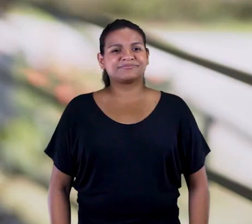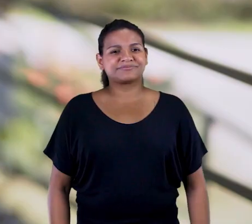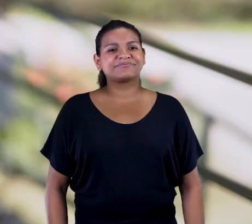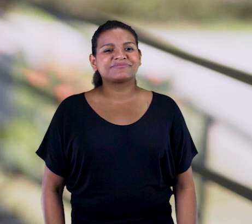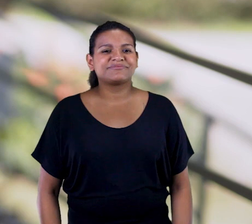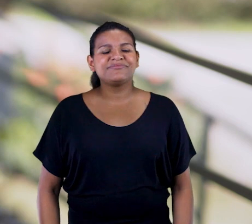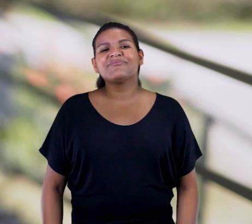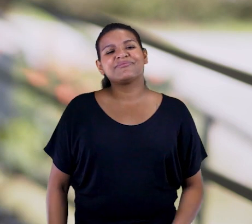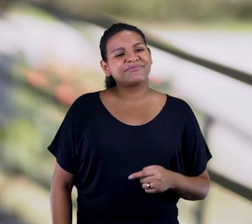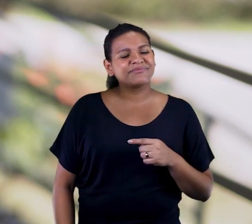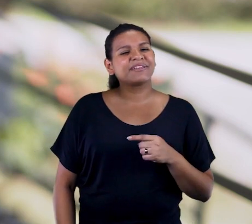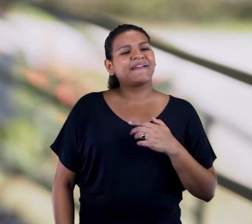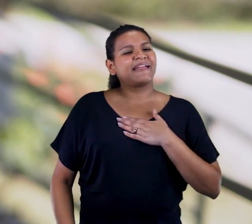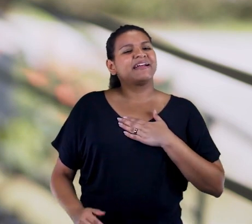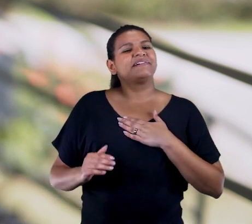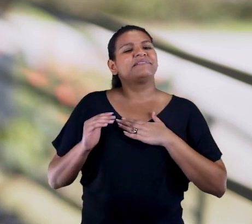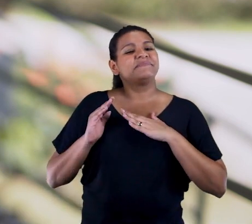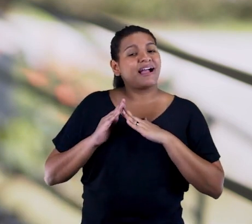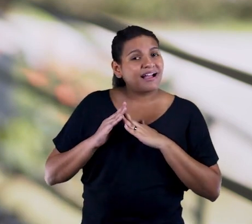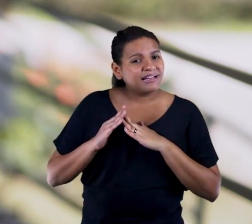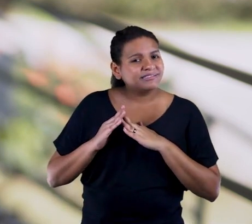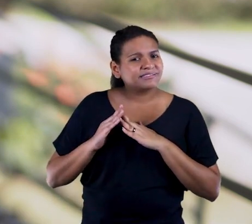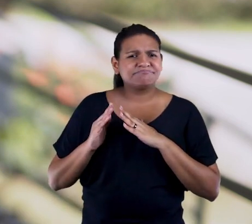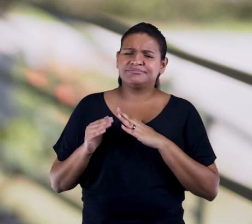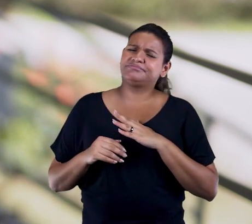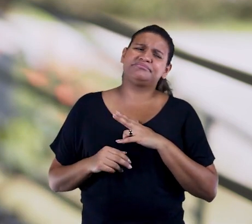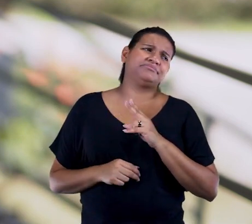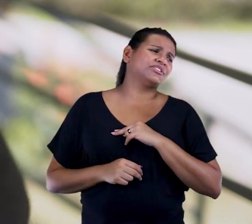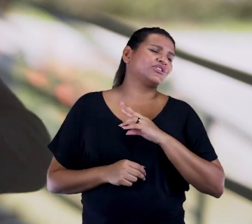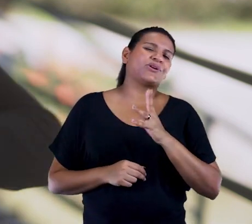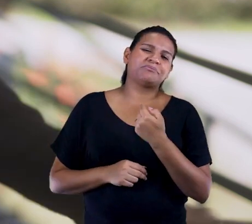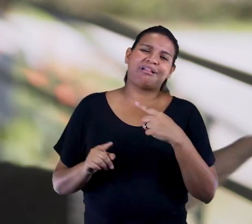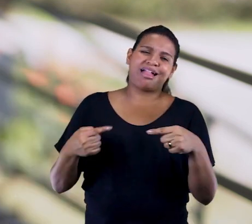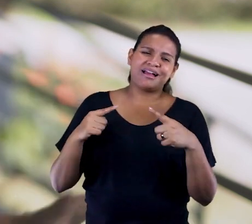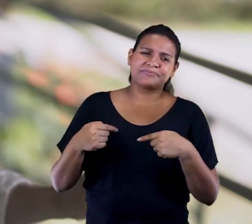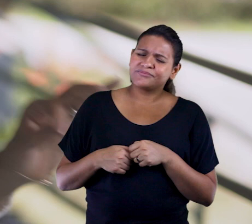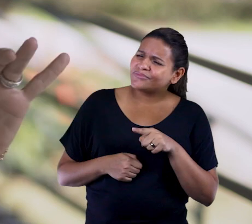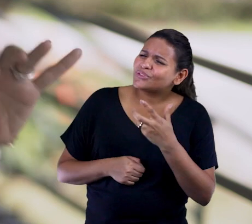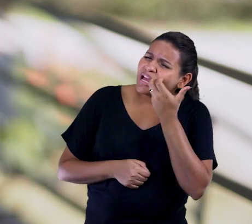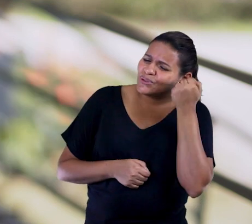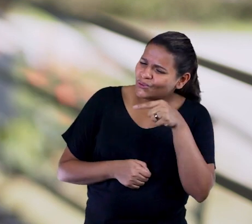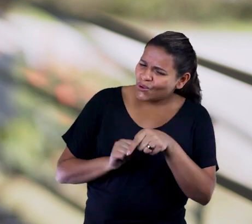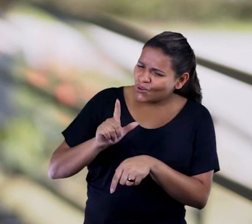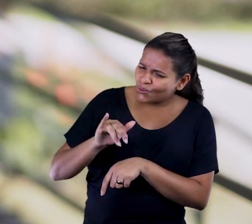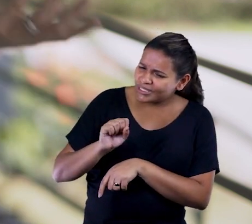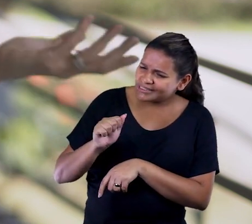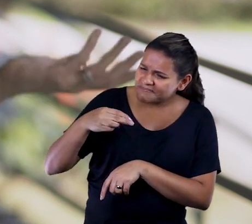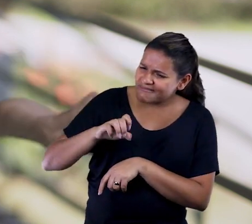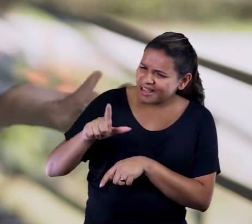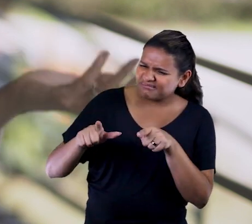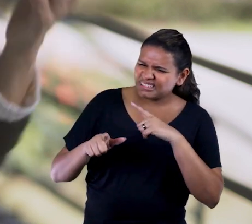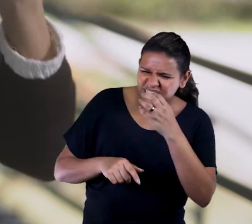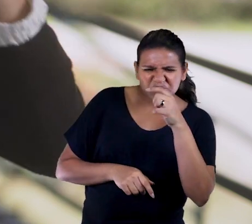Você sabe que tem uma piada na minha casa que fala assim, nossa, se vocês não fossem adotados pela Luísa Mel, vocês tinham sido devolvidos 1000 vezes. Ela sempre pegou os